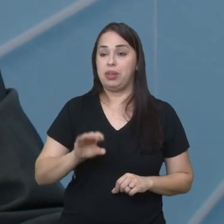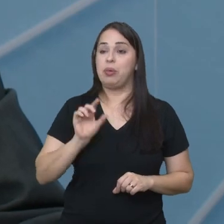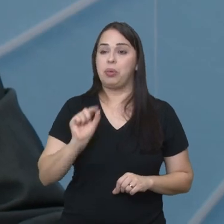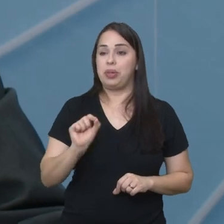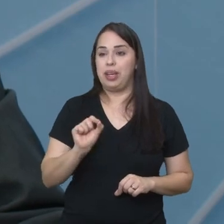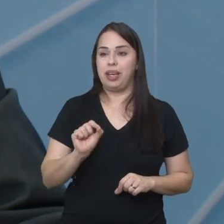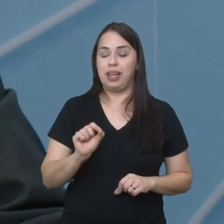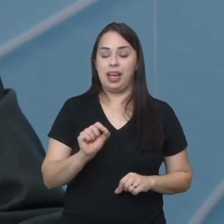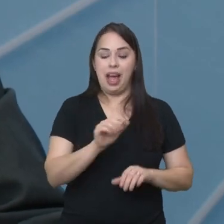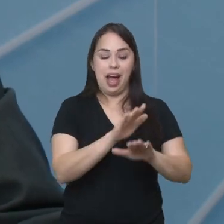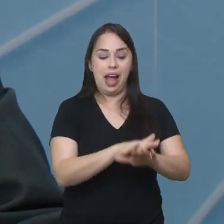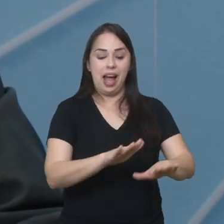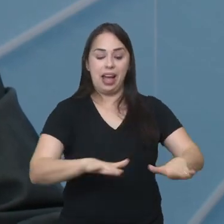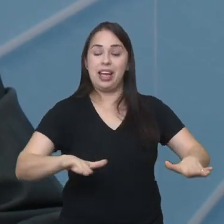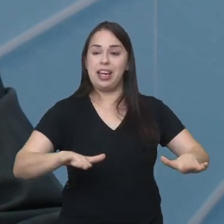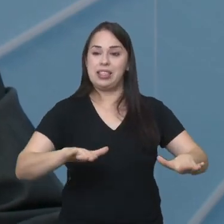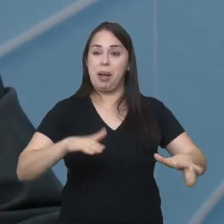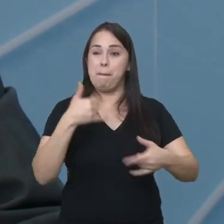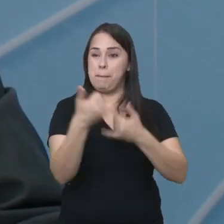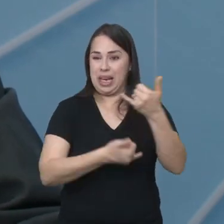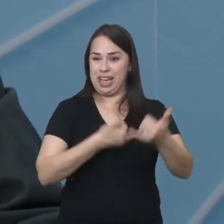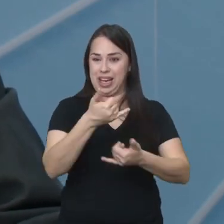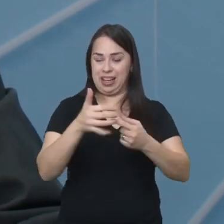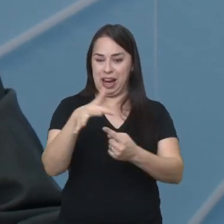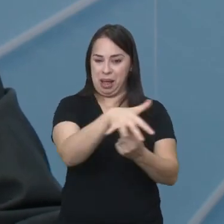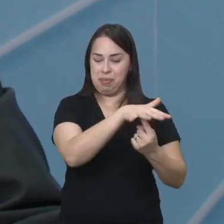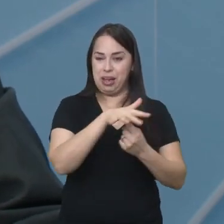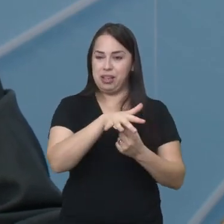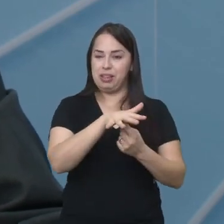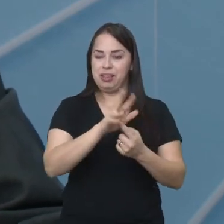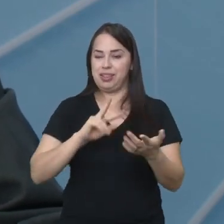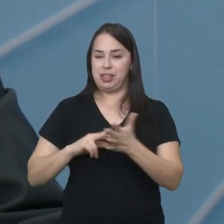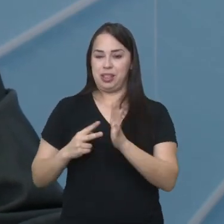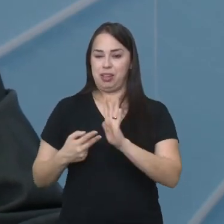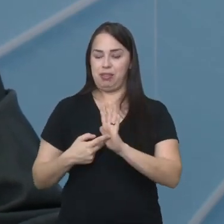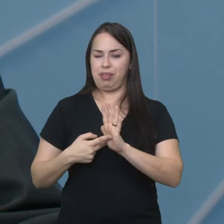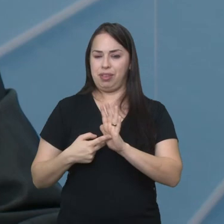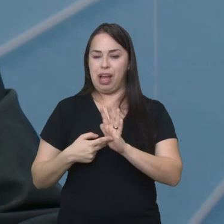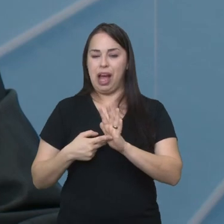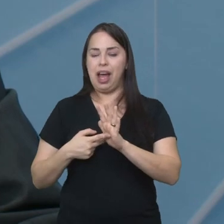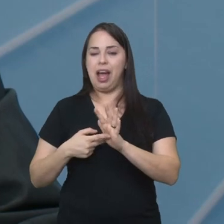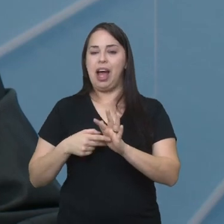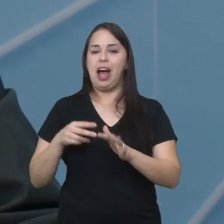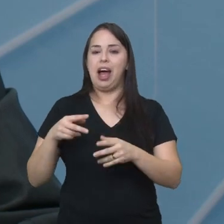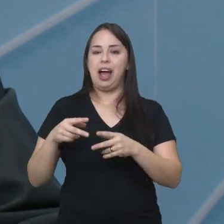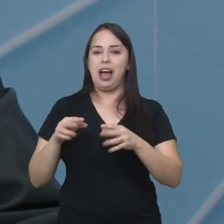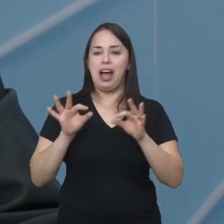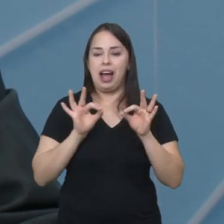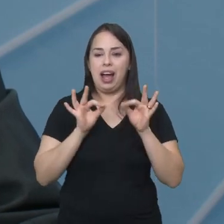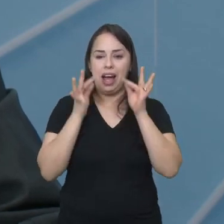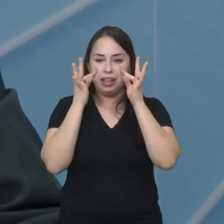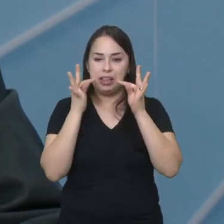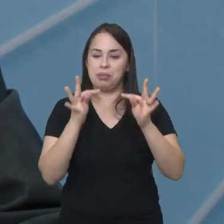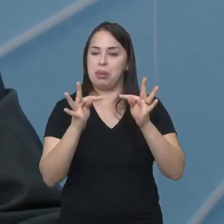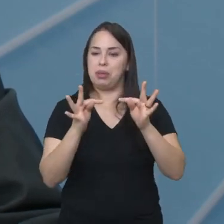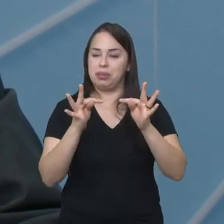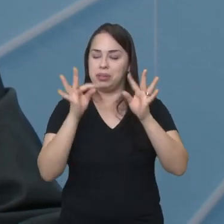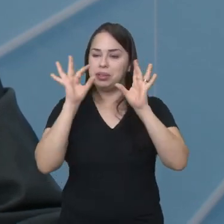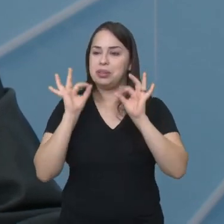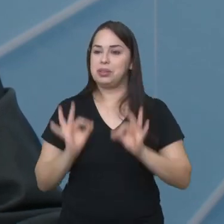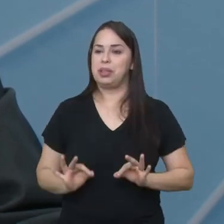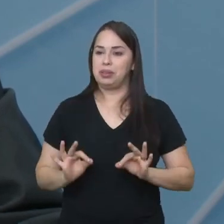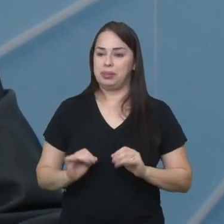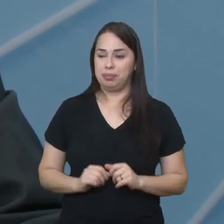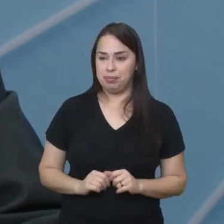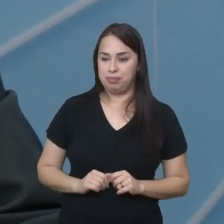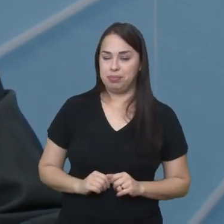justa. E a gente precisa ver essas crianças saírem e brincar na praça. Porque aí só assim nós teremos a certeza